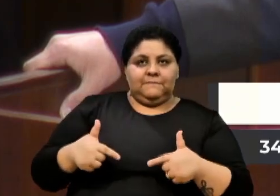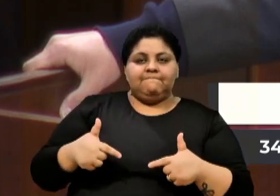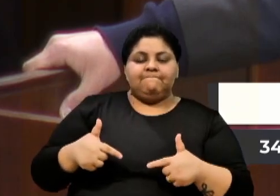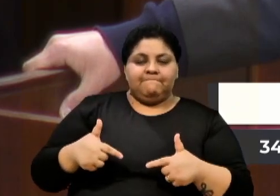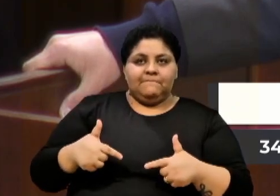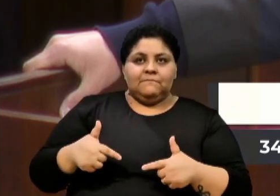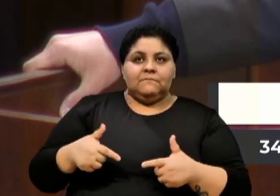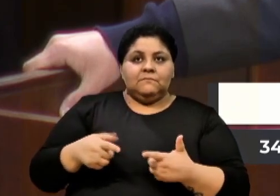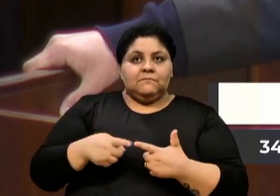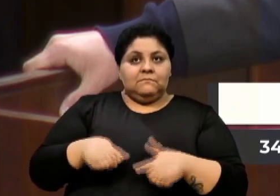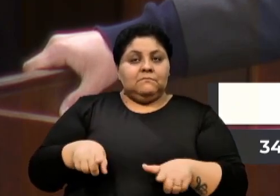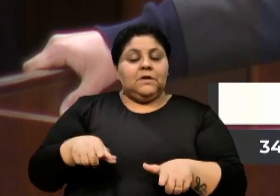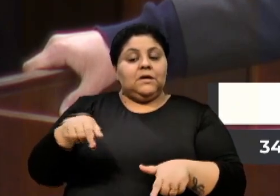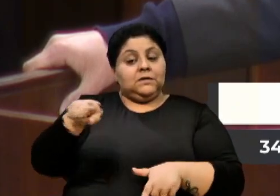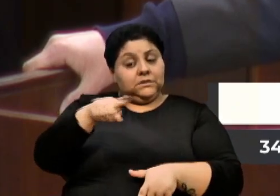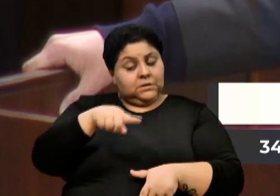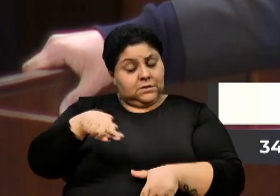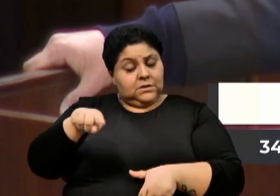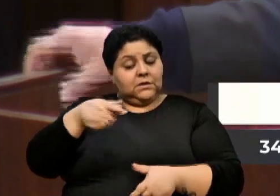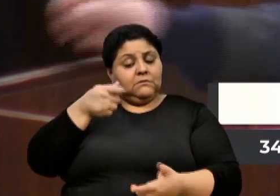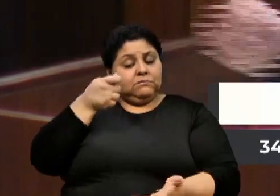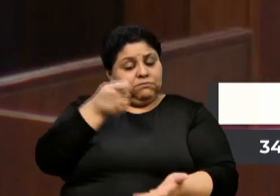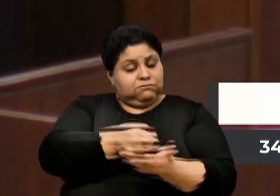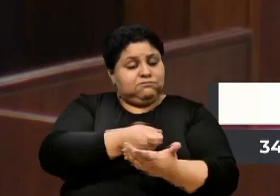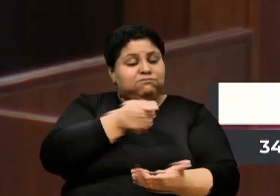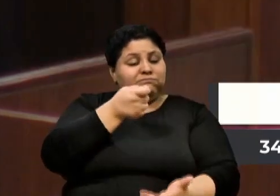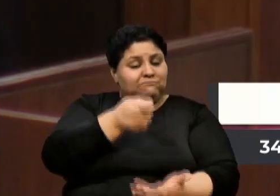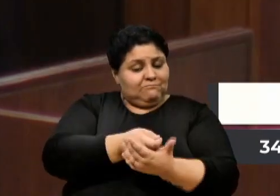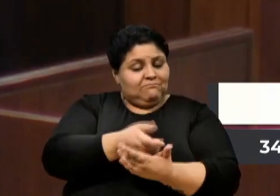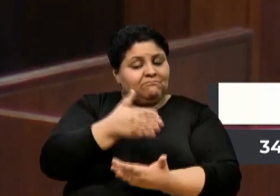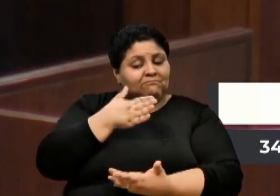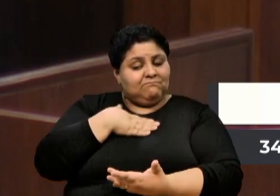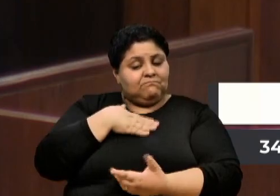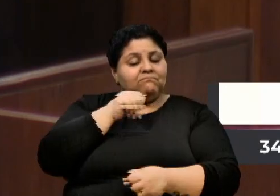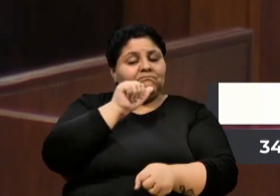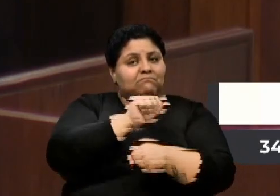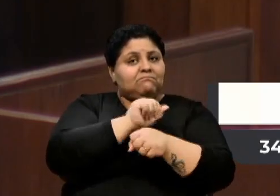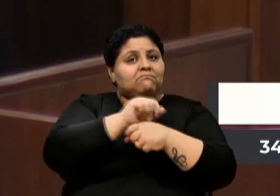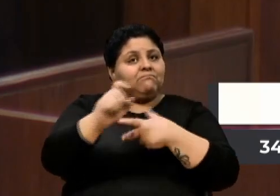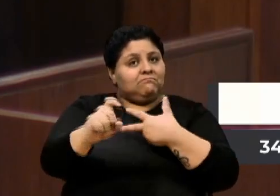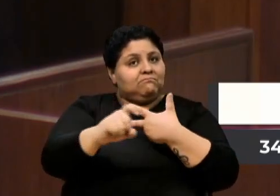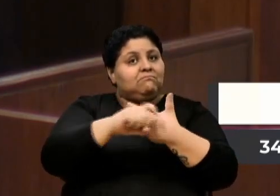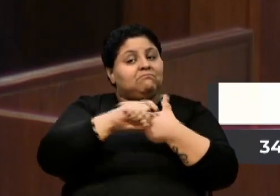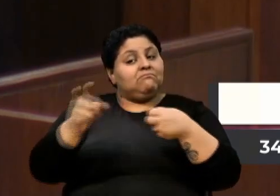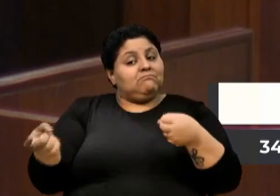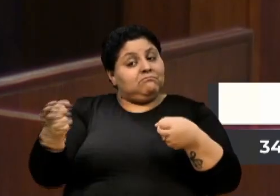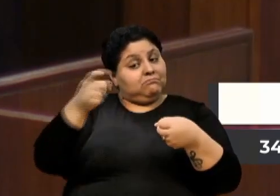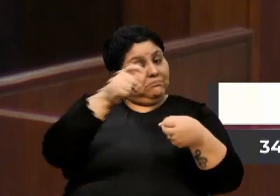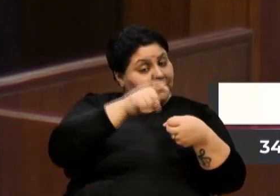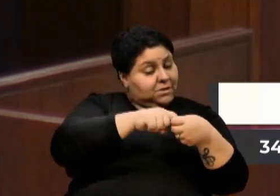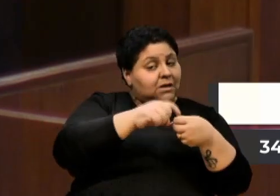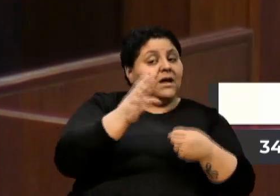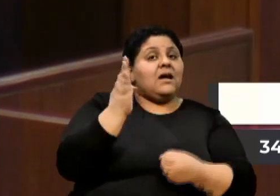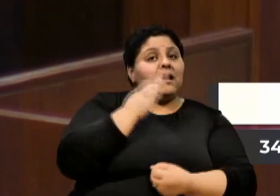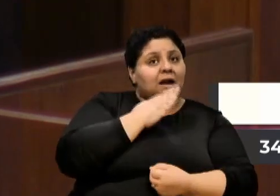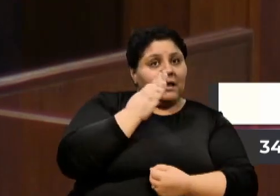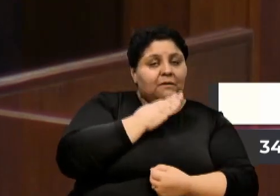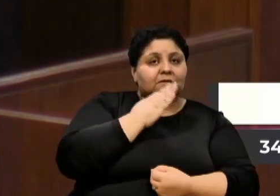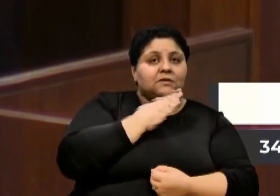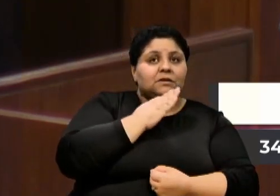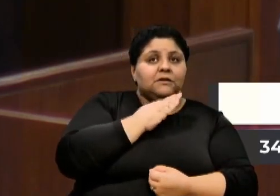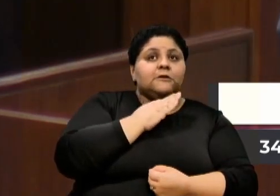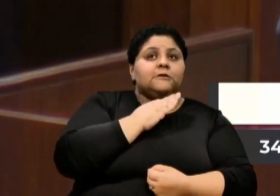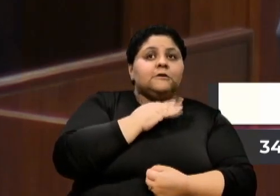Mas estarei aqui cobrando e espero que o Executivo nos dê aí um retorno o quanto antes. Já em seguida,